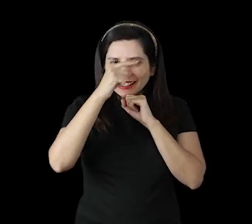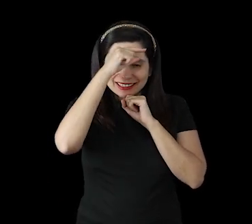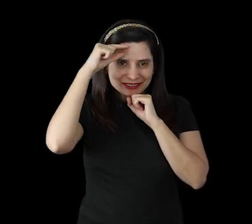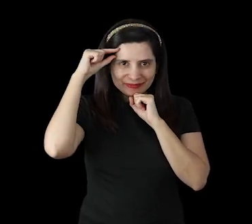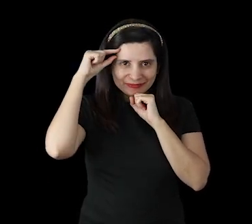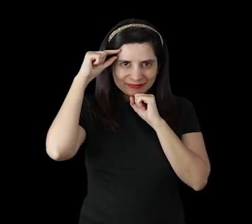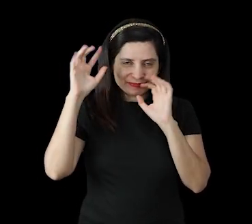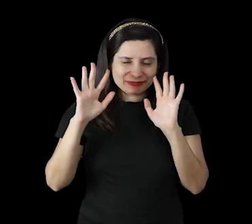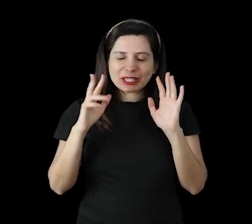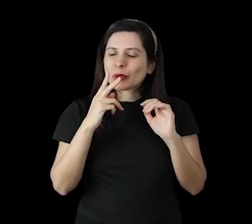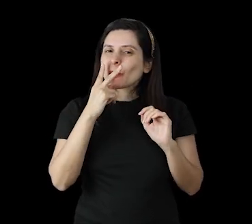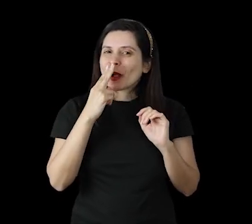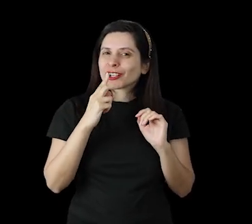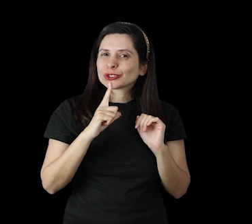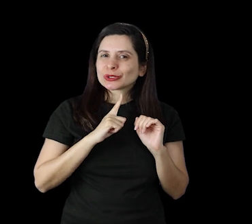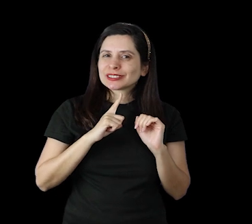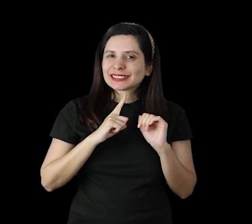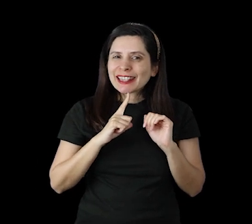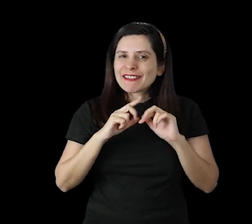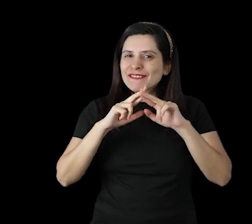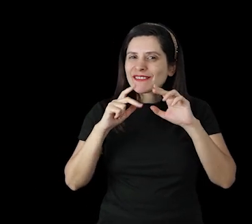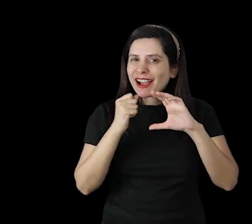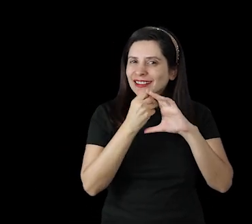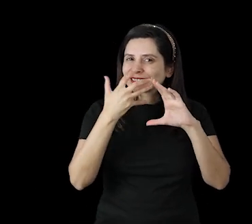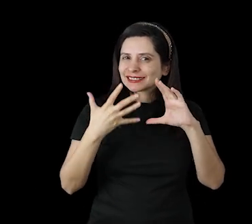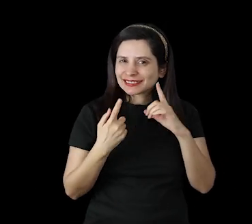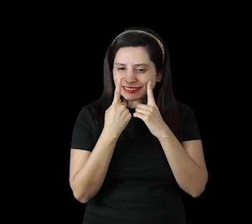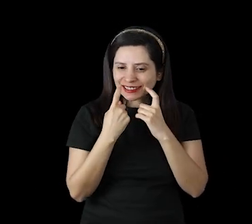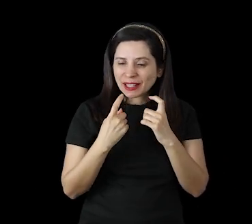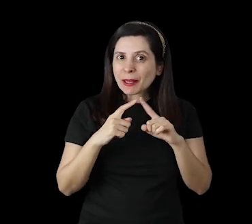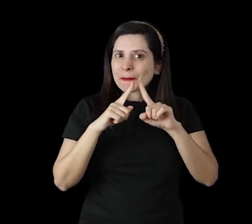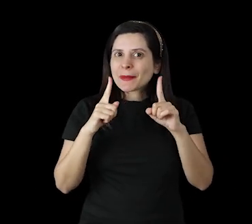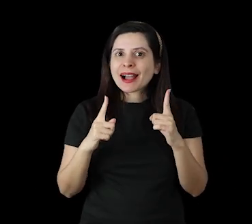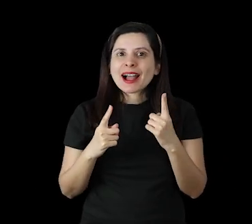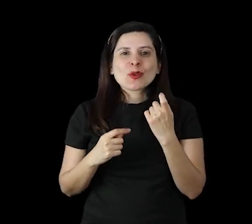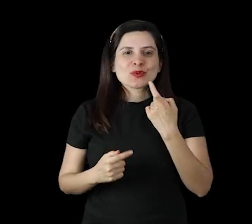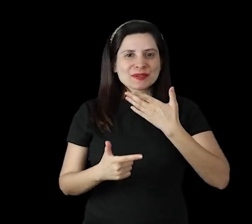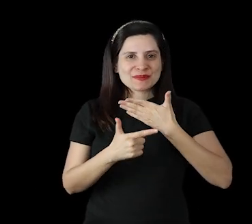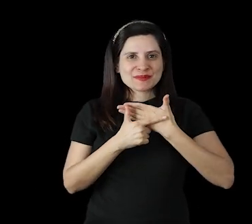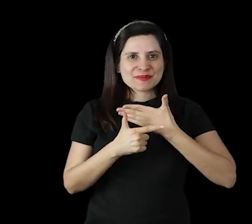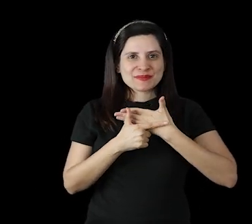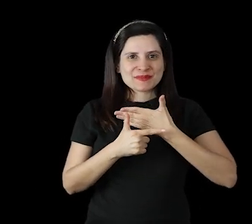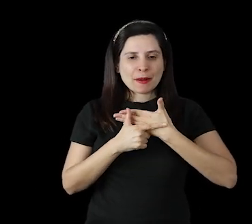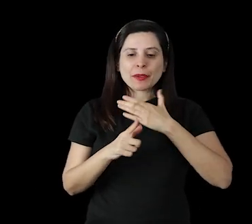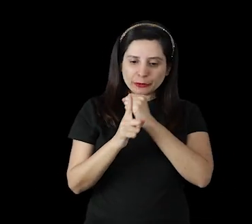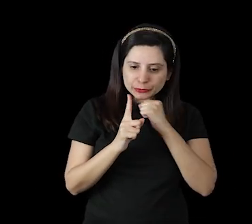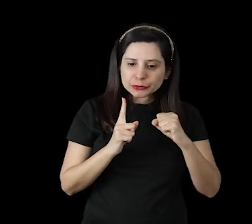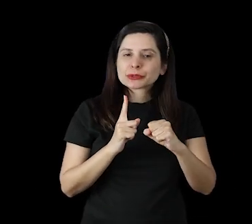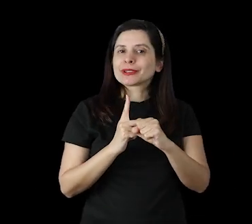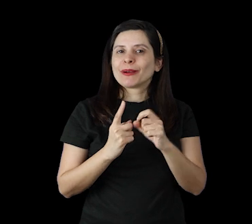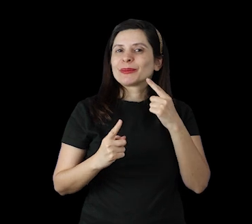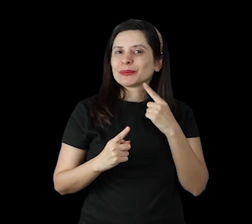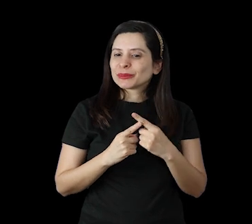estereotipada, eu acho que ela tem várias características interessantes, mas é a única que está no papel social,